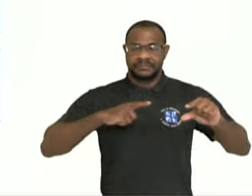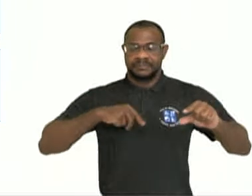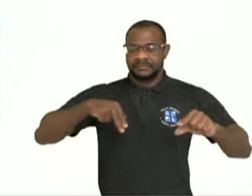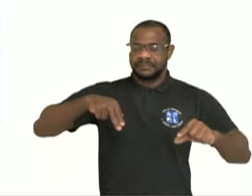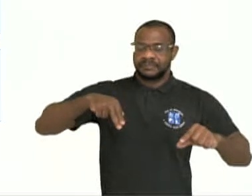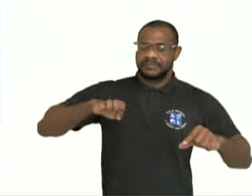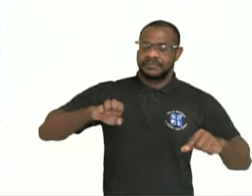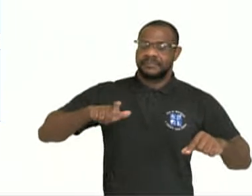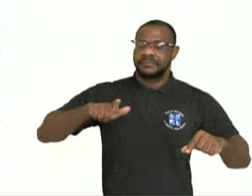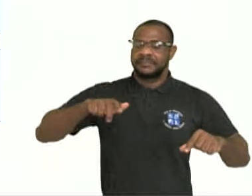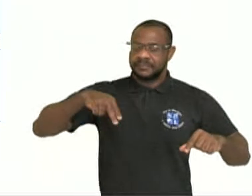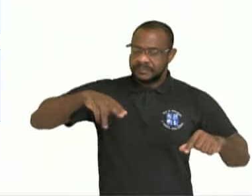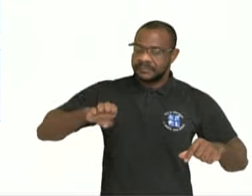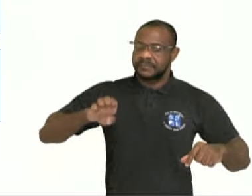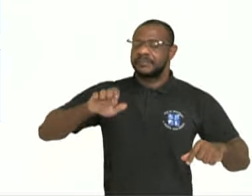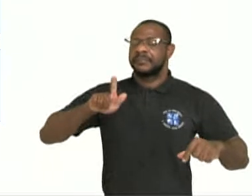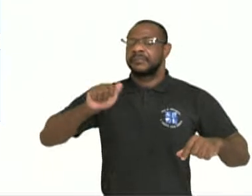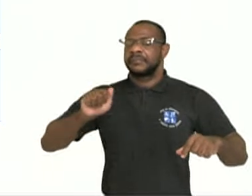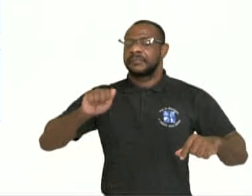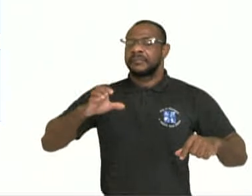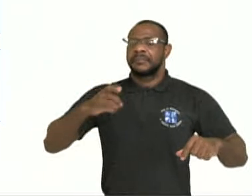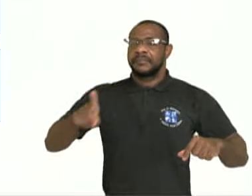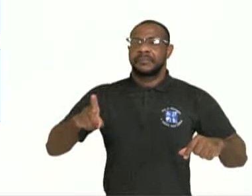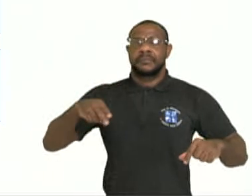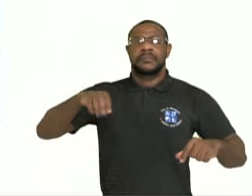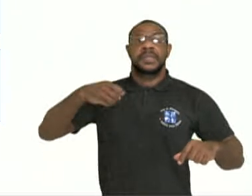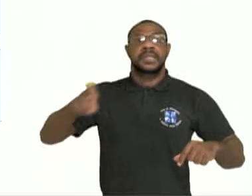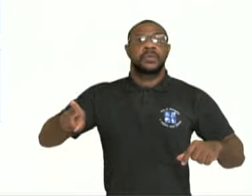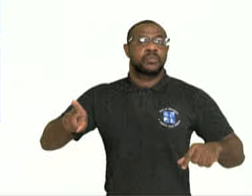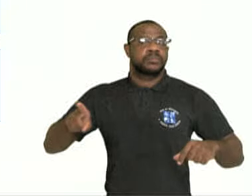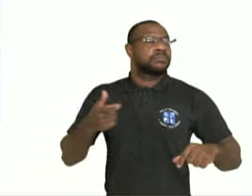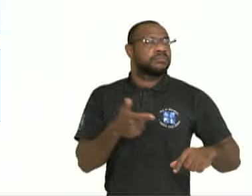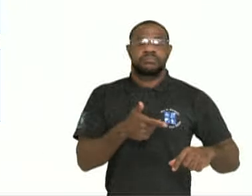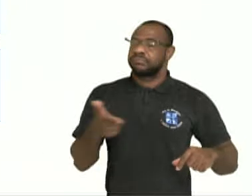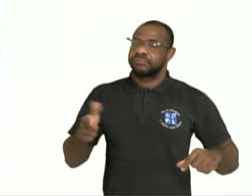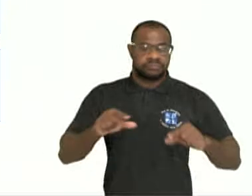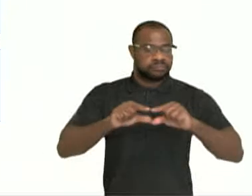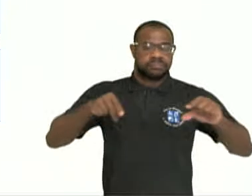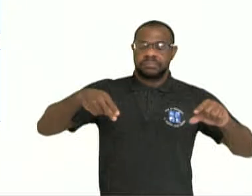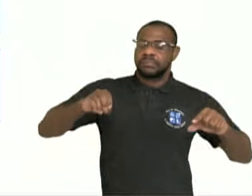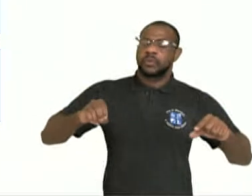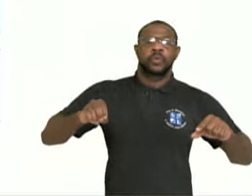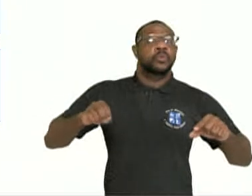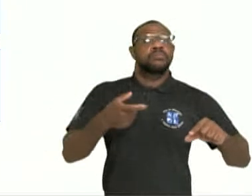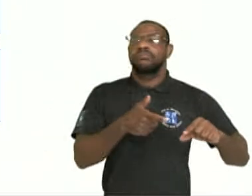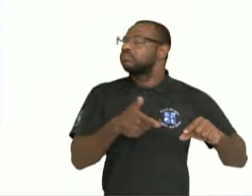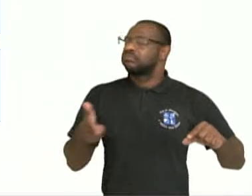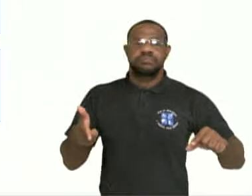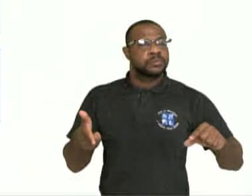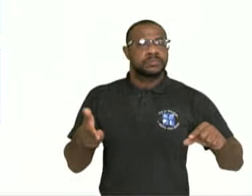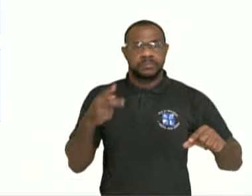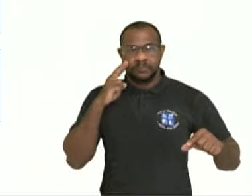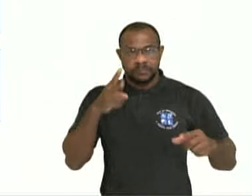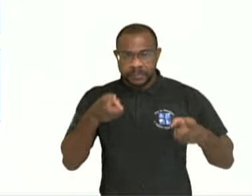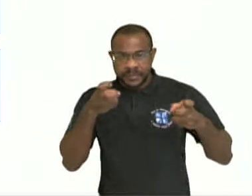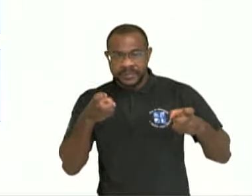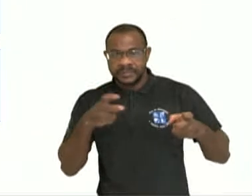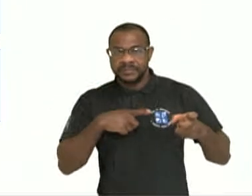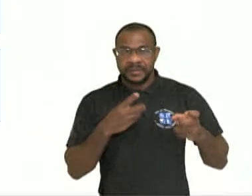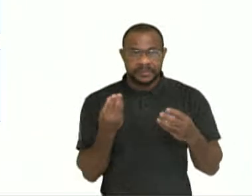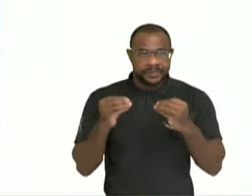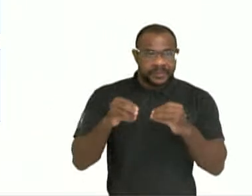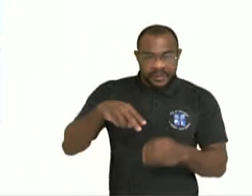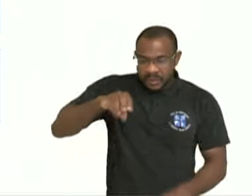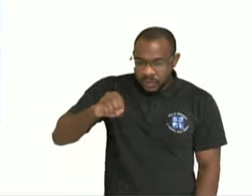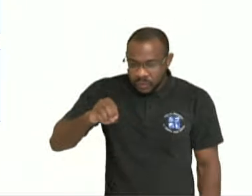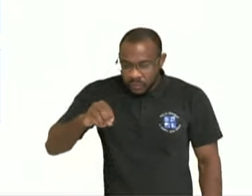negação, por lo que suelen aparecer em frases que contêm no. Então, costumam aparecer em frases que